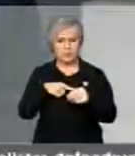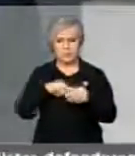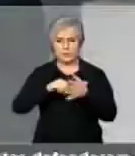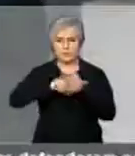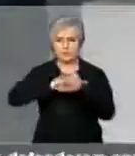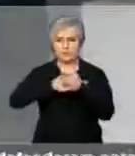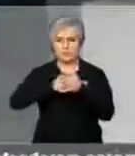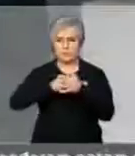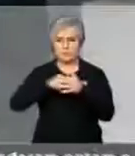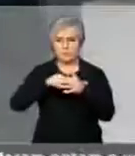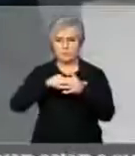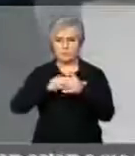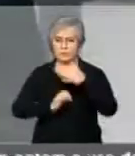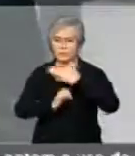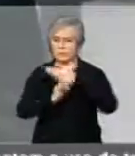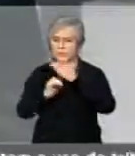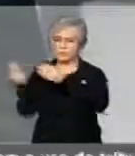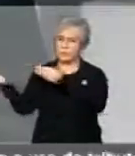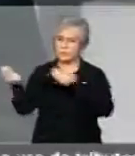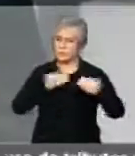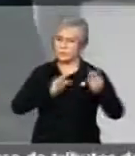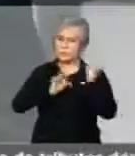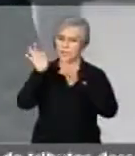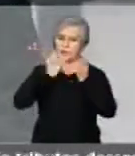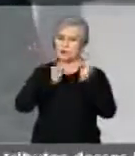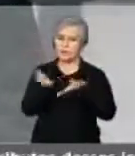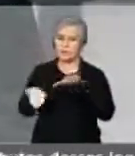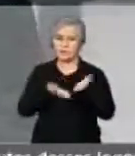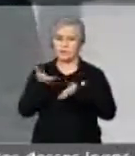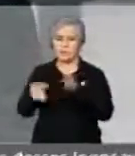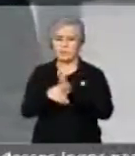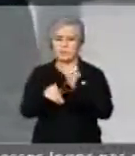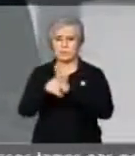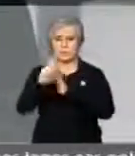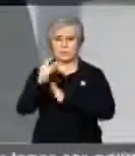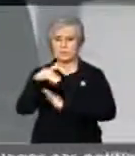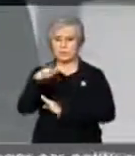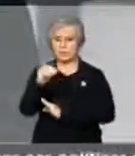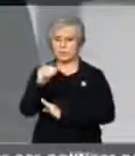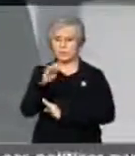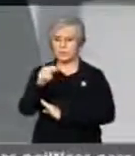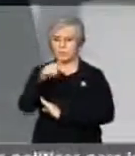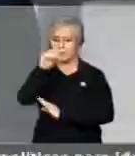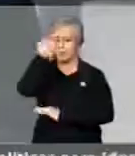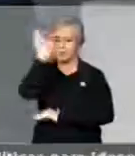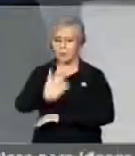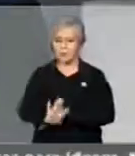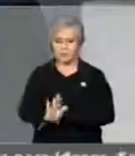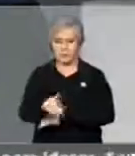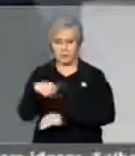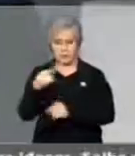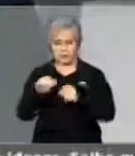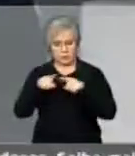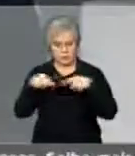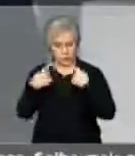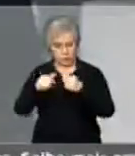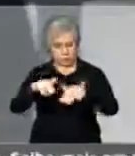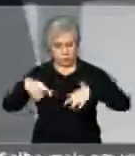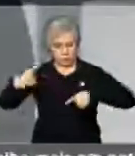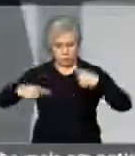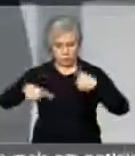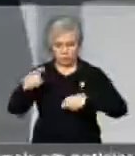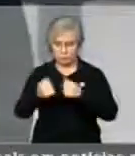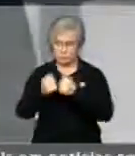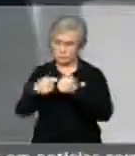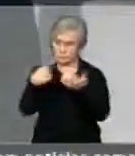que trazia tecnologia para tratamento de hemofilia eh no Brasil nós fizemos audiência pública convocamos